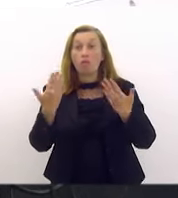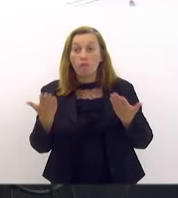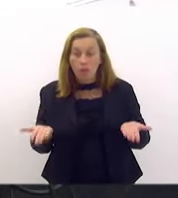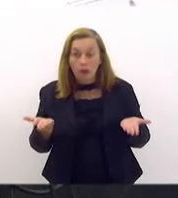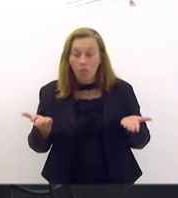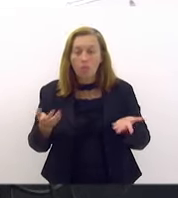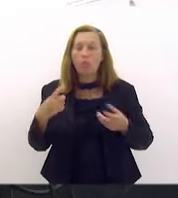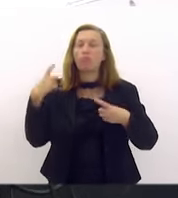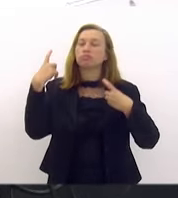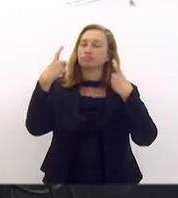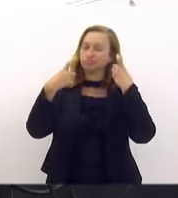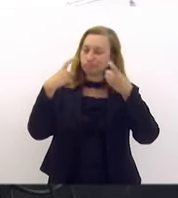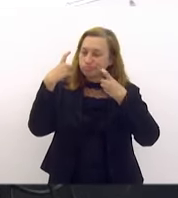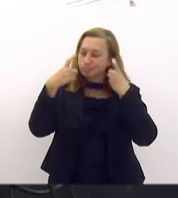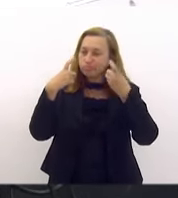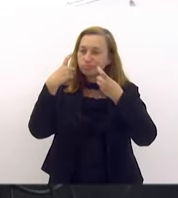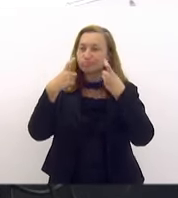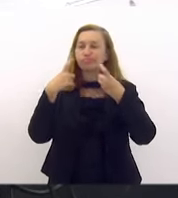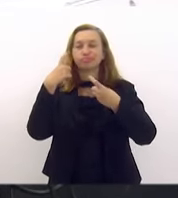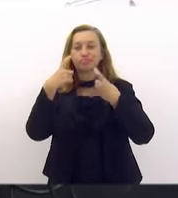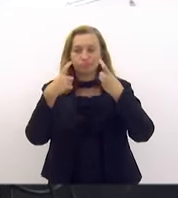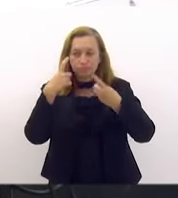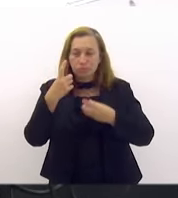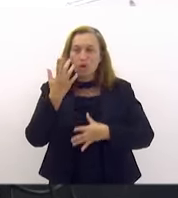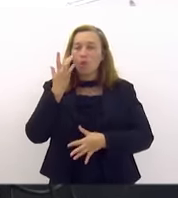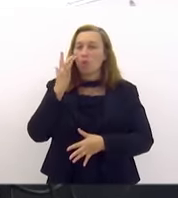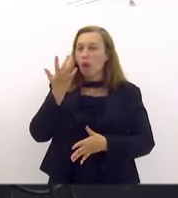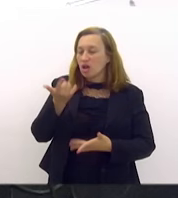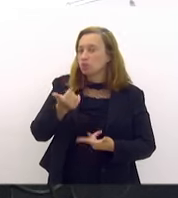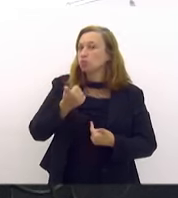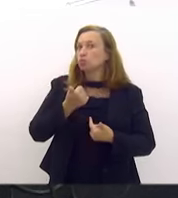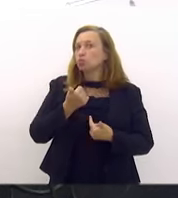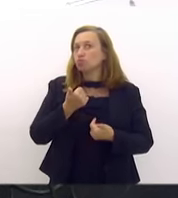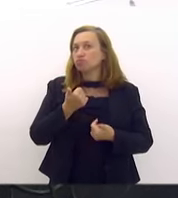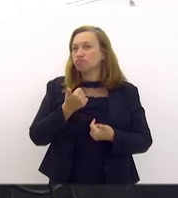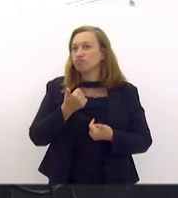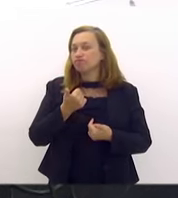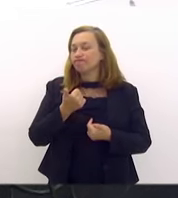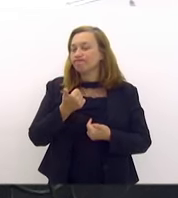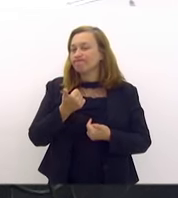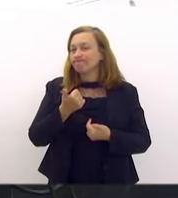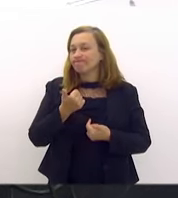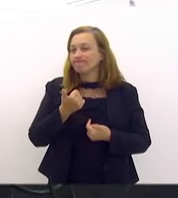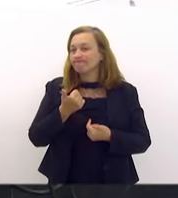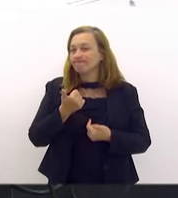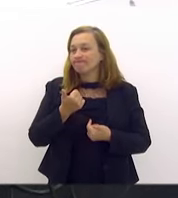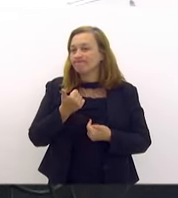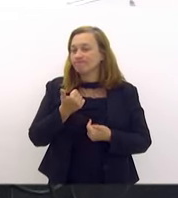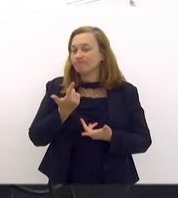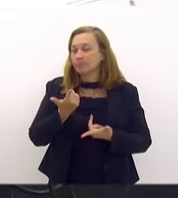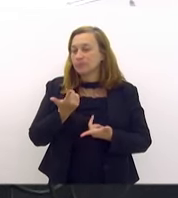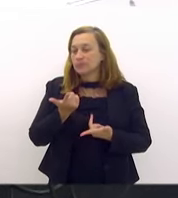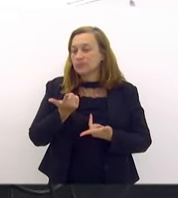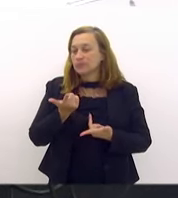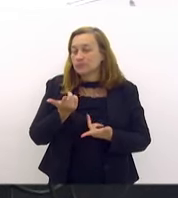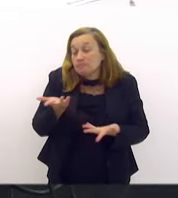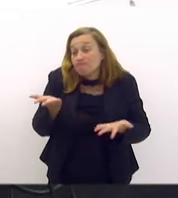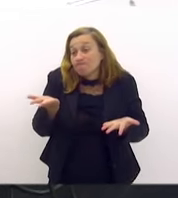isso é preocupante eu acho que há aqui uma né